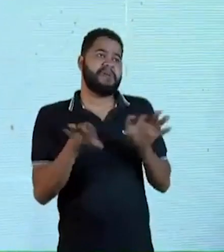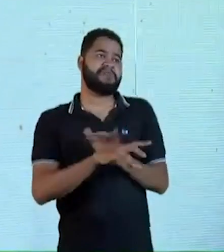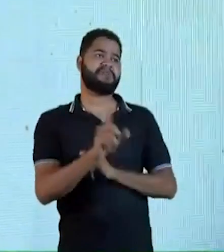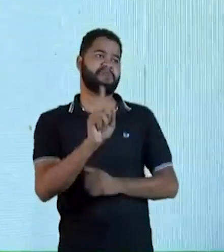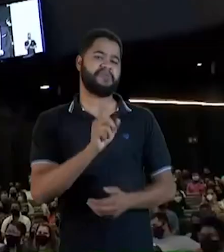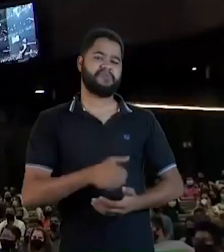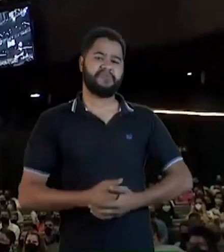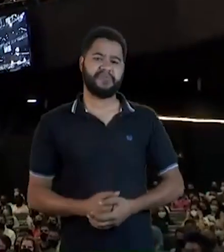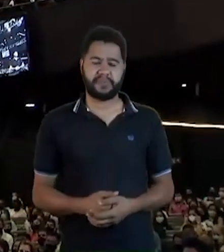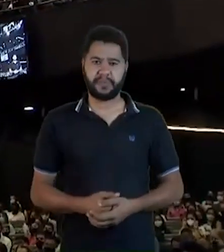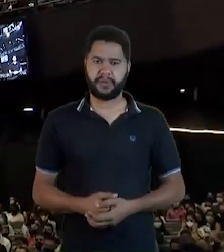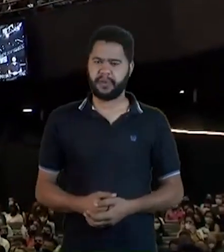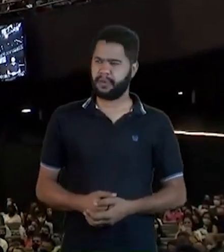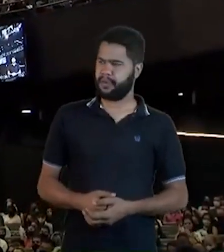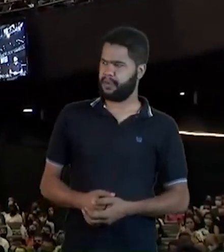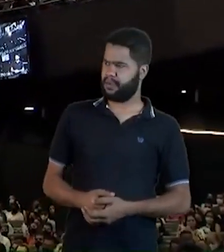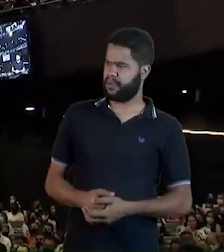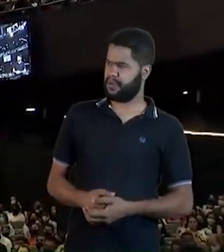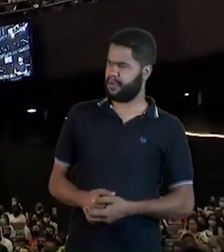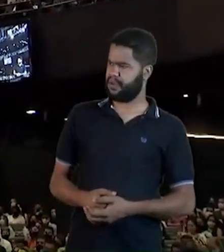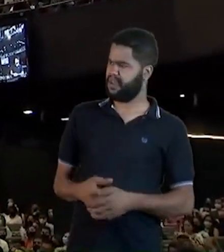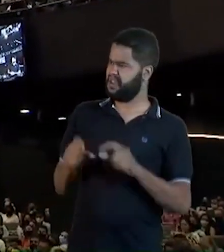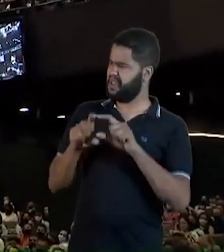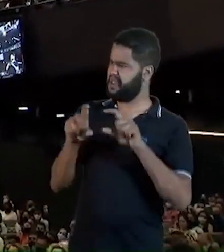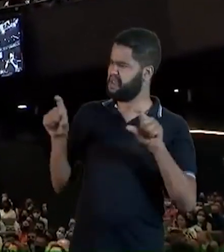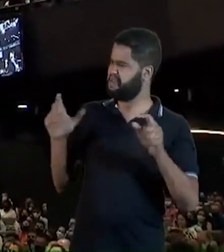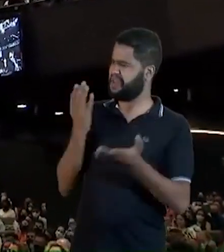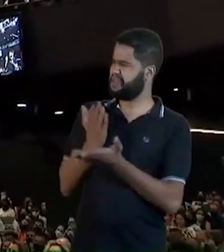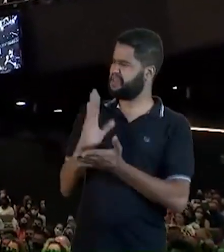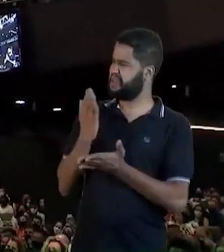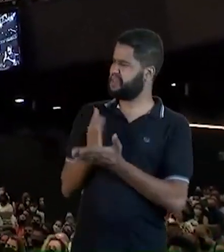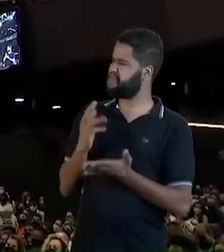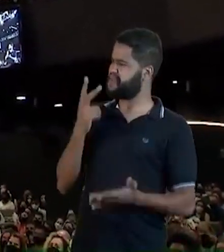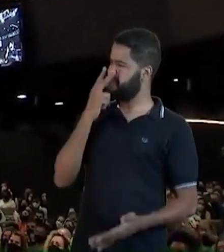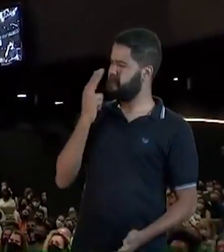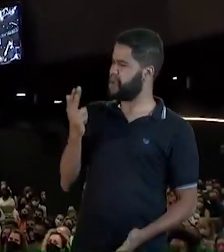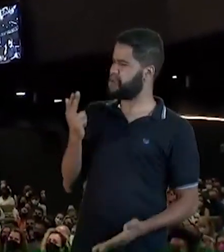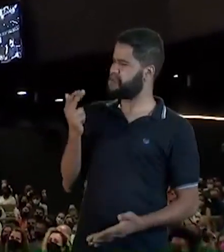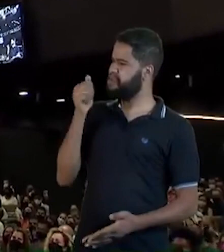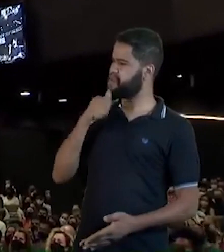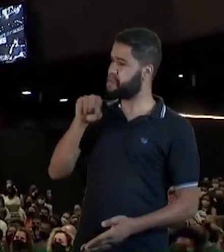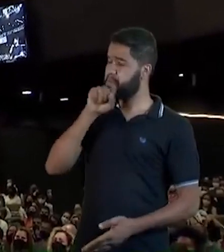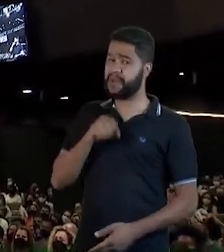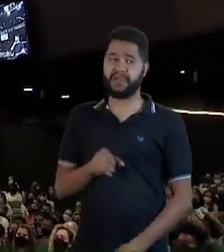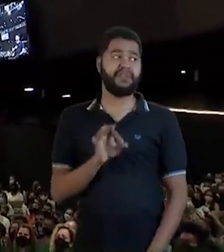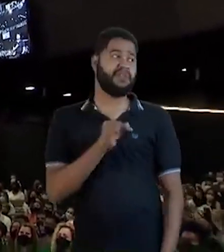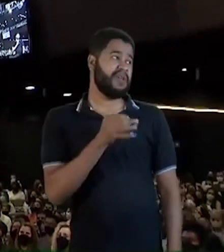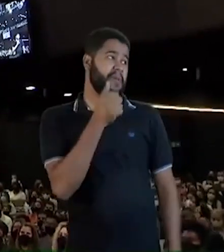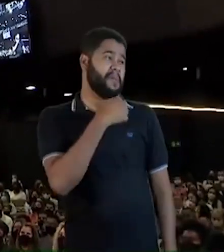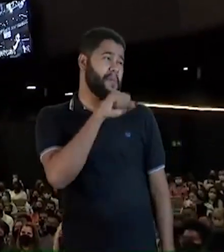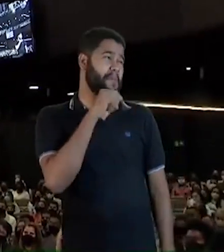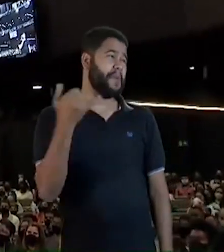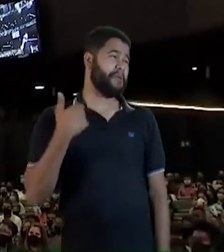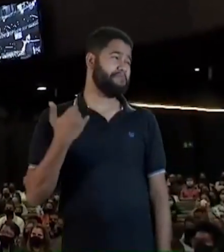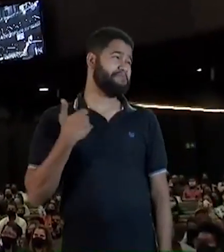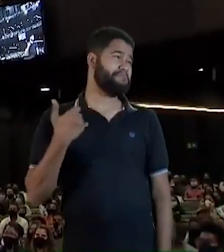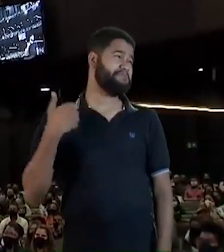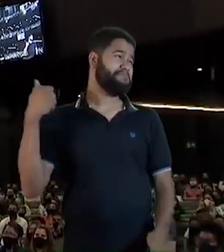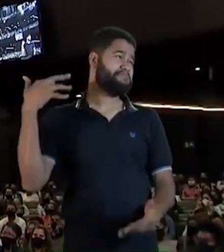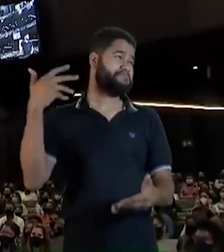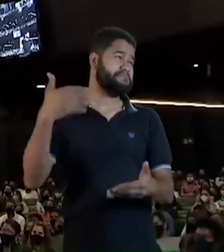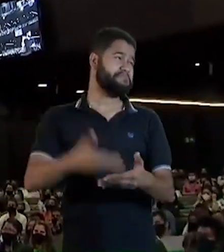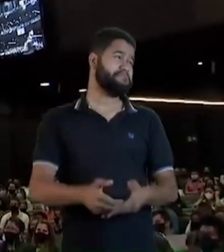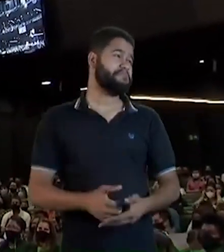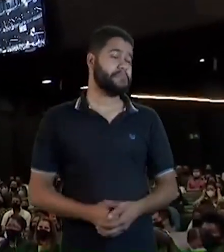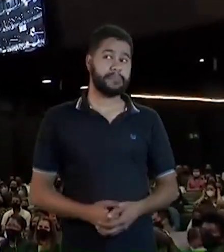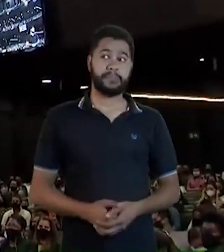não é que frase mais nada a ver tá aparecendo frases de mãe eu falei é a frase que eu ouvi minha mãe falando de mim a